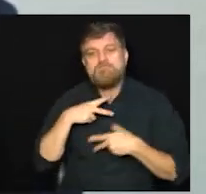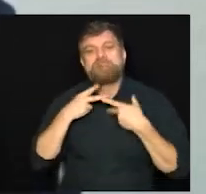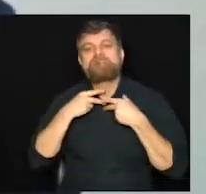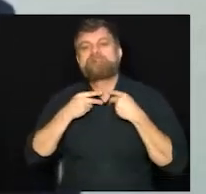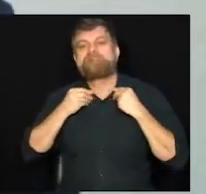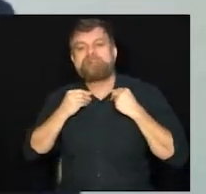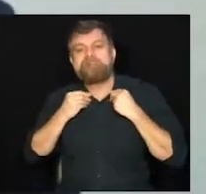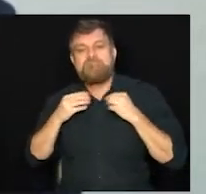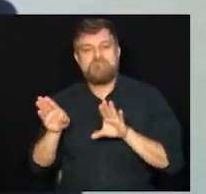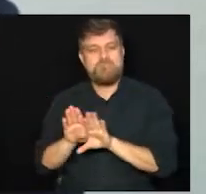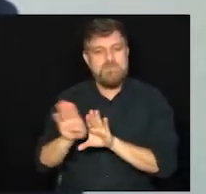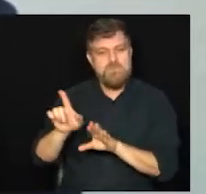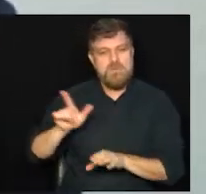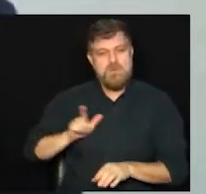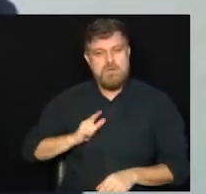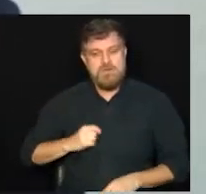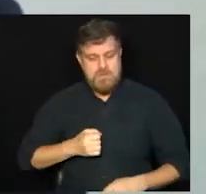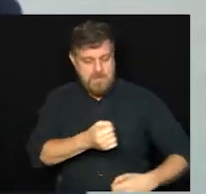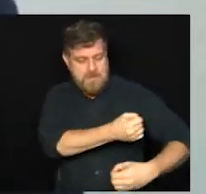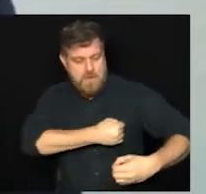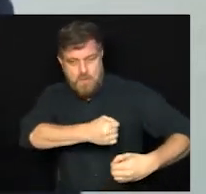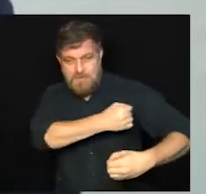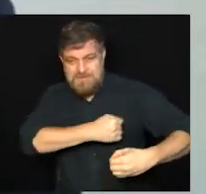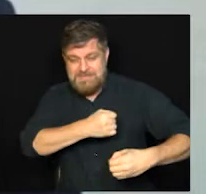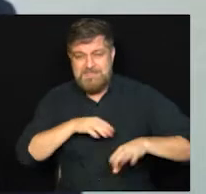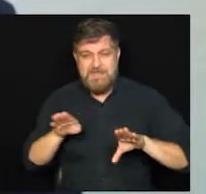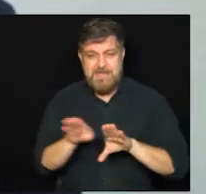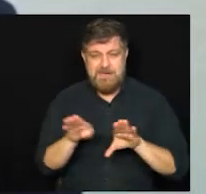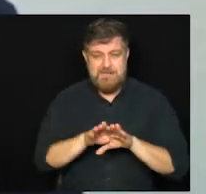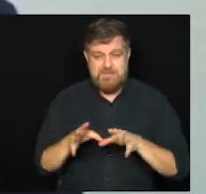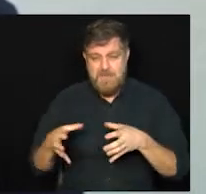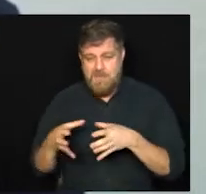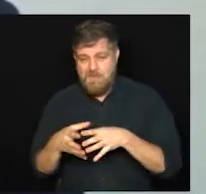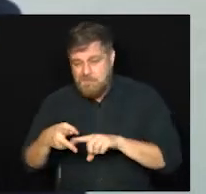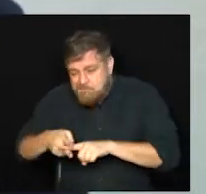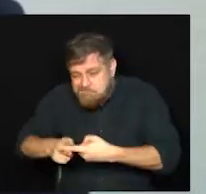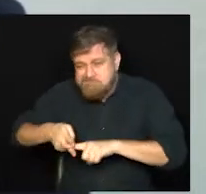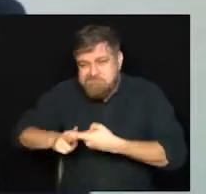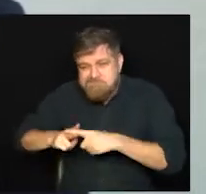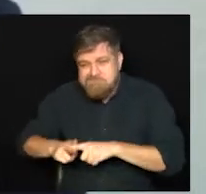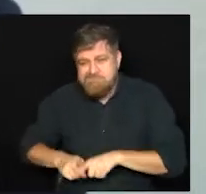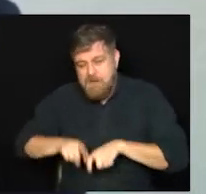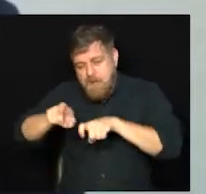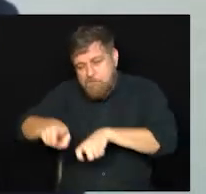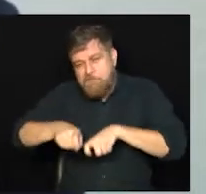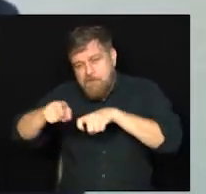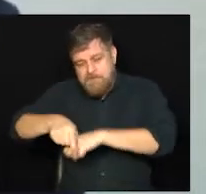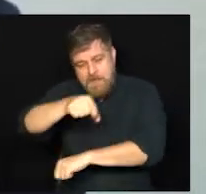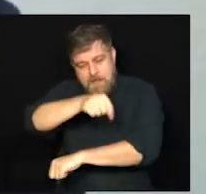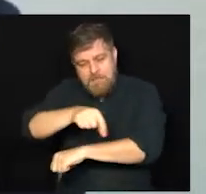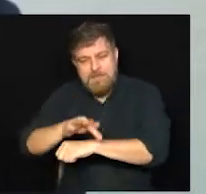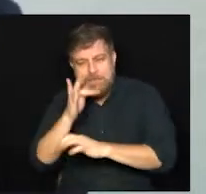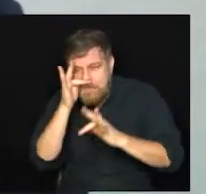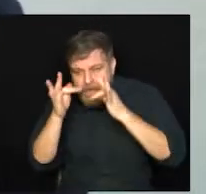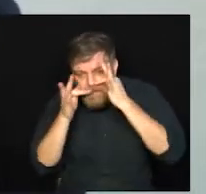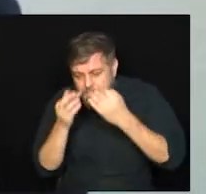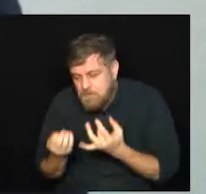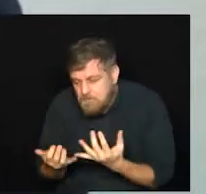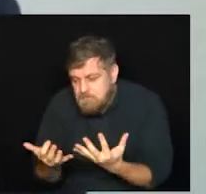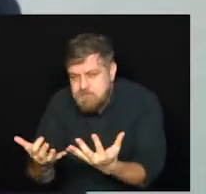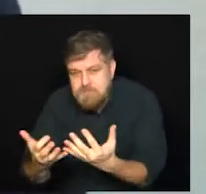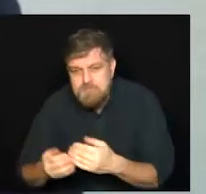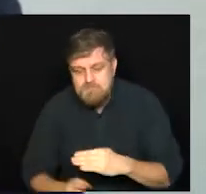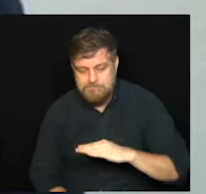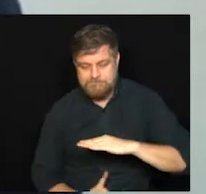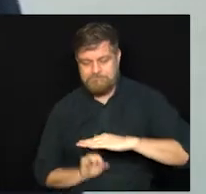cozinheiro, a gente emprega mensageiro, equipe de manutenção, jardinagem, recepção. Então,